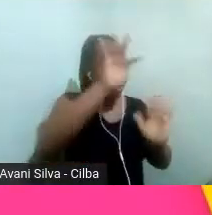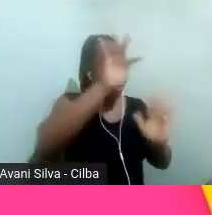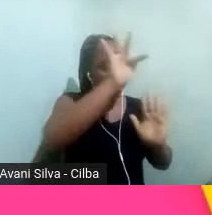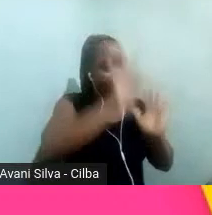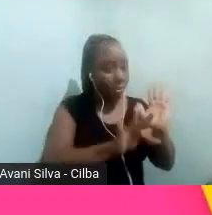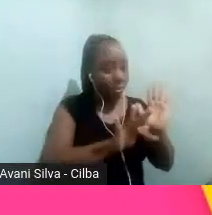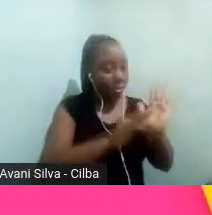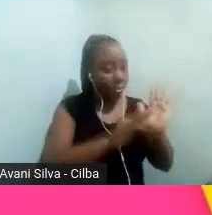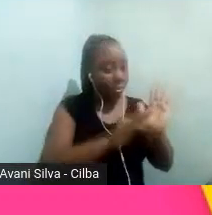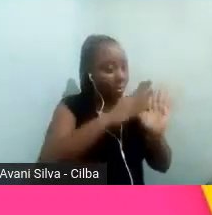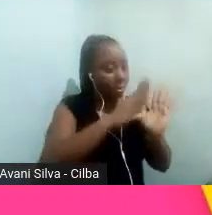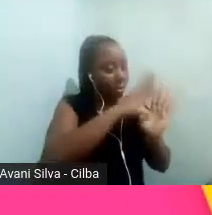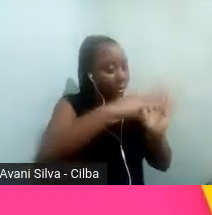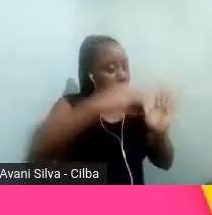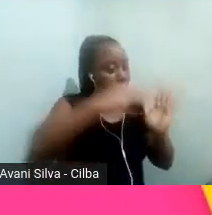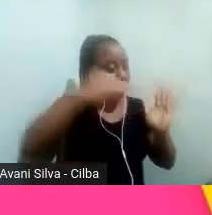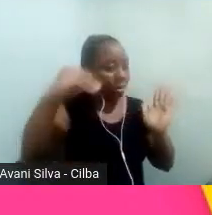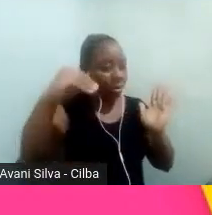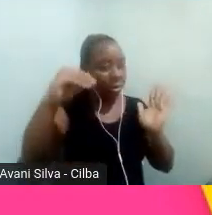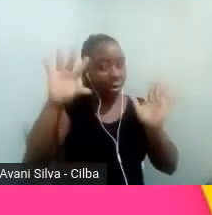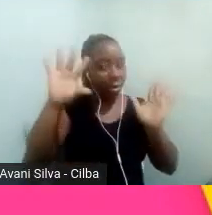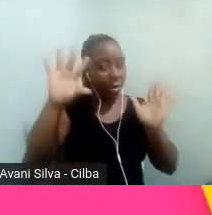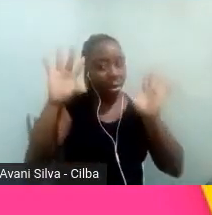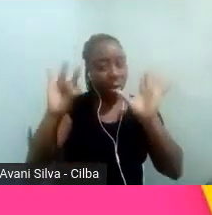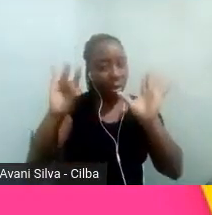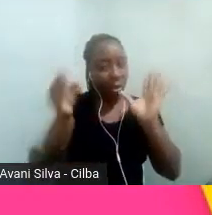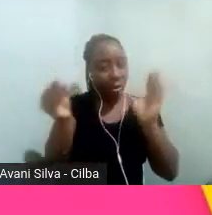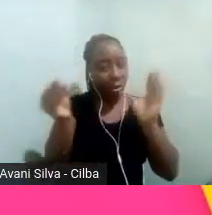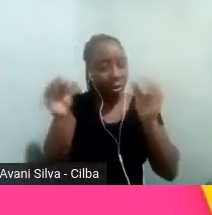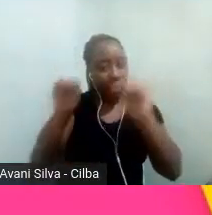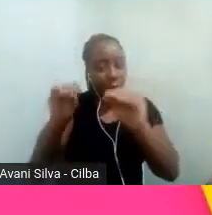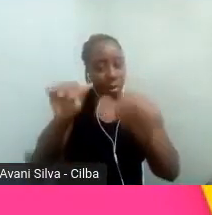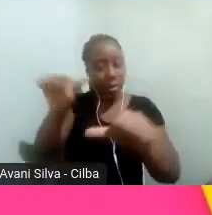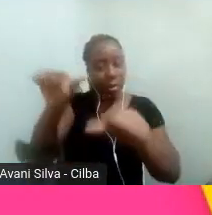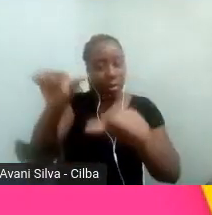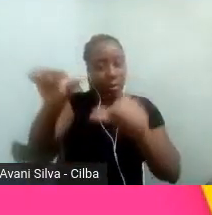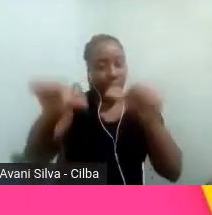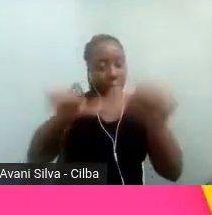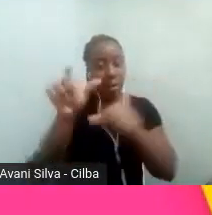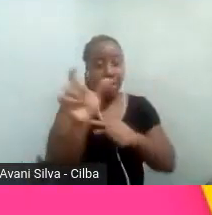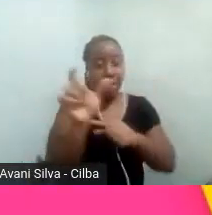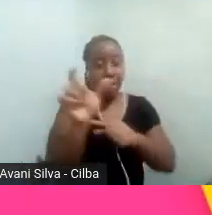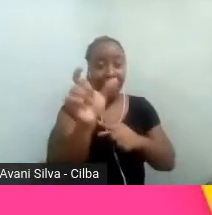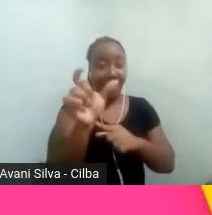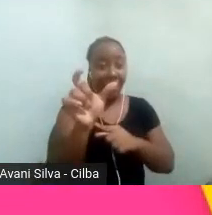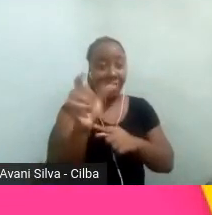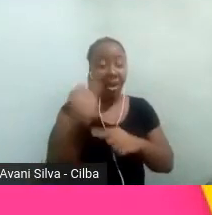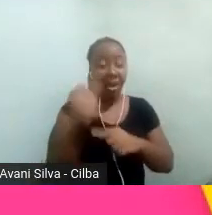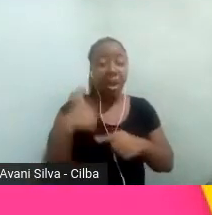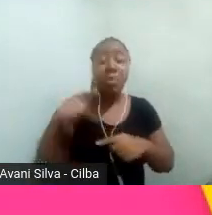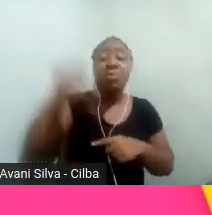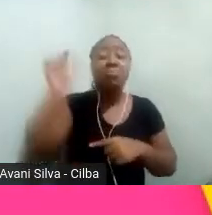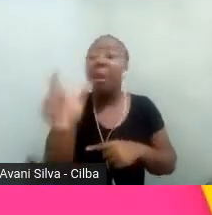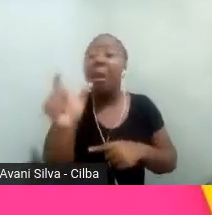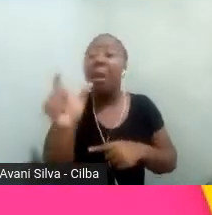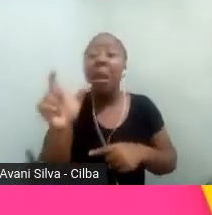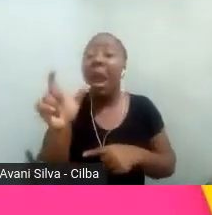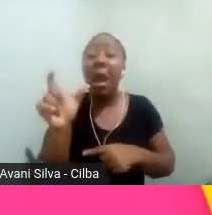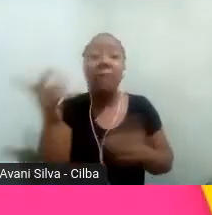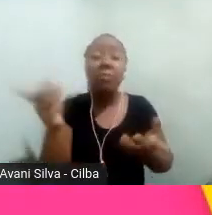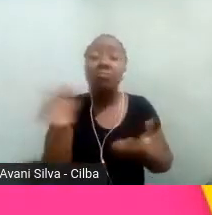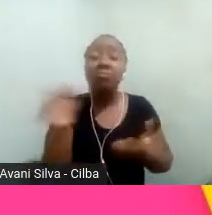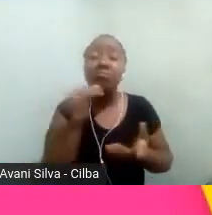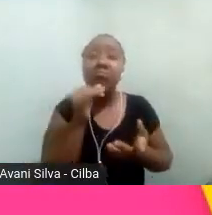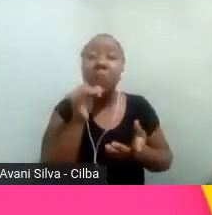copiar, colar e mudar a palavra que eu quero que mude. Ah, eu quero que mude a palavra